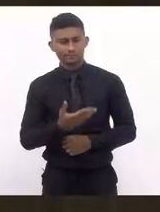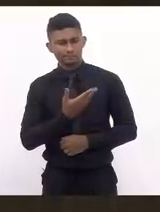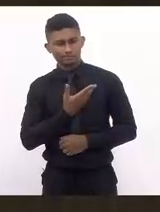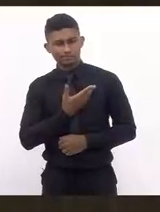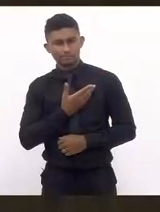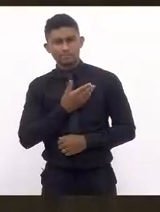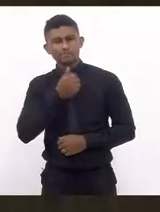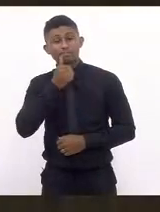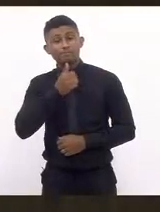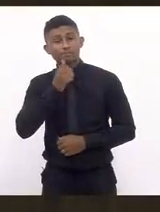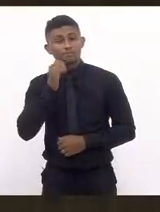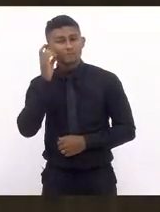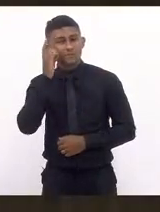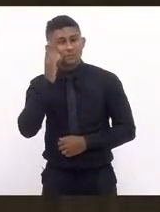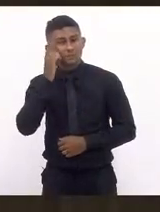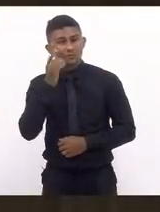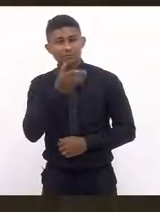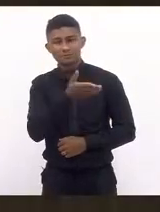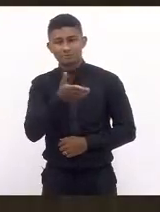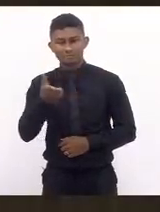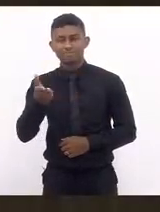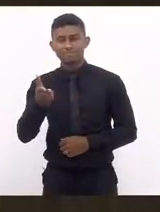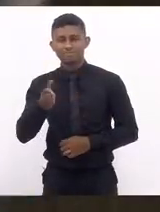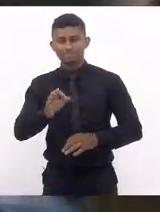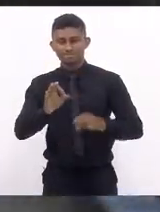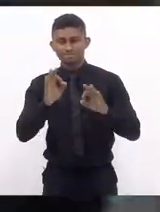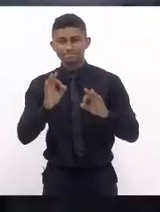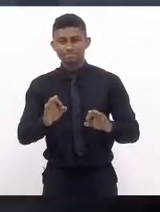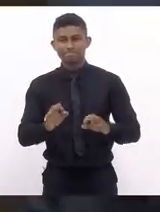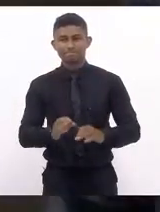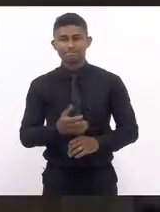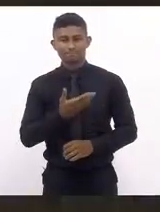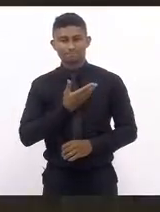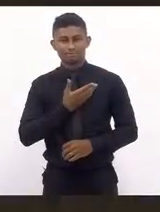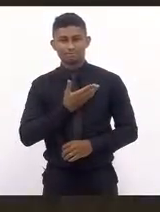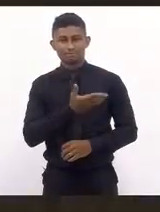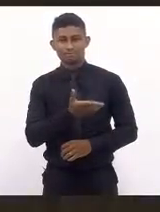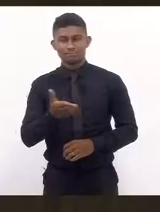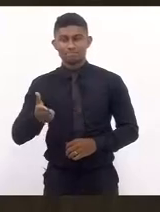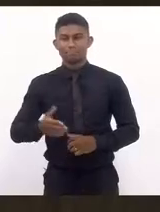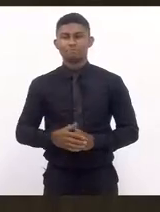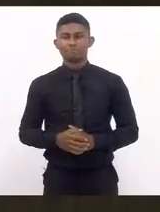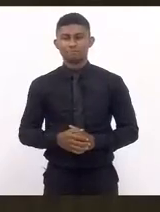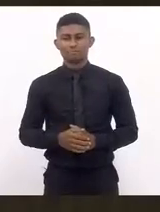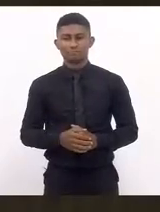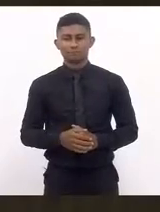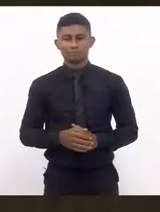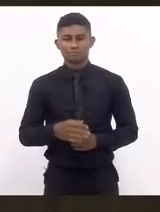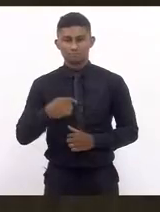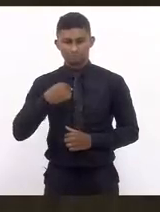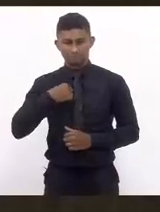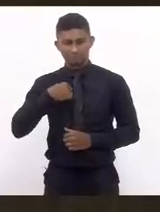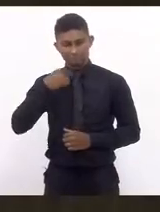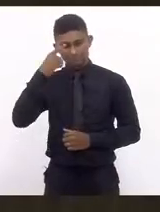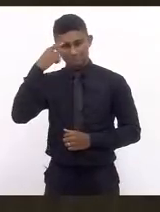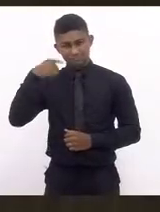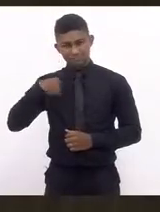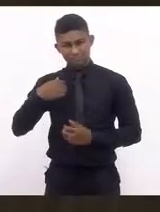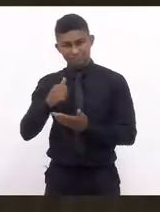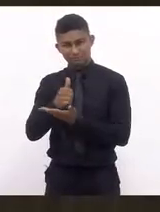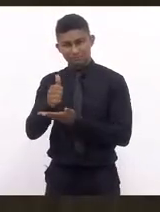as deputadas aqui que faz a diferença aos amigos isso aqui meu irmão para um cara que veio da base